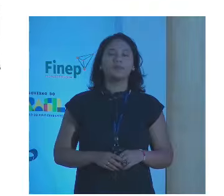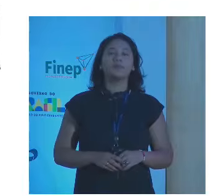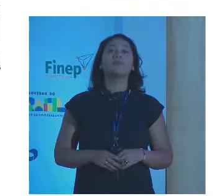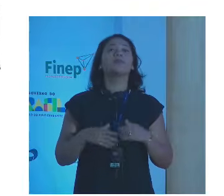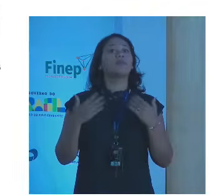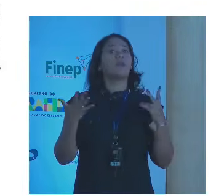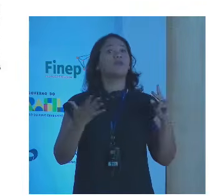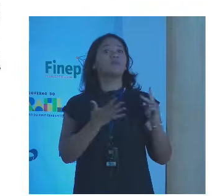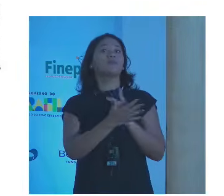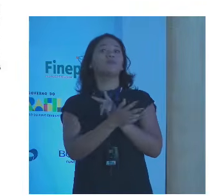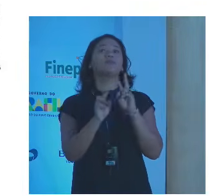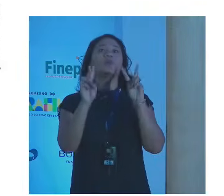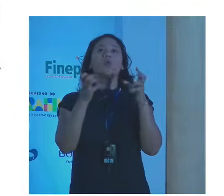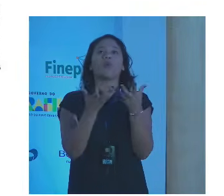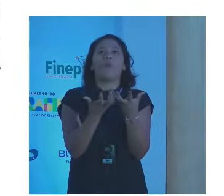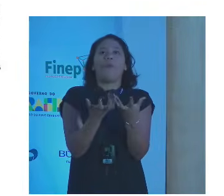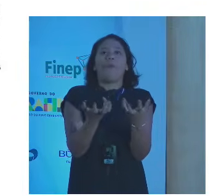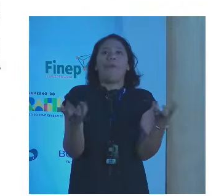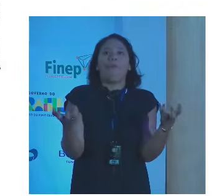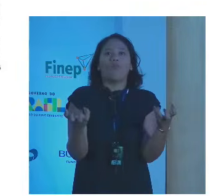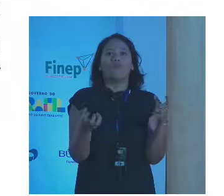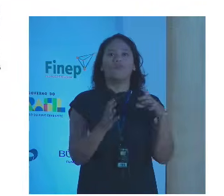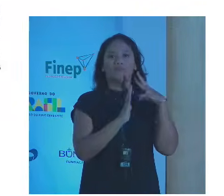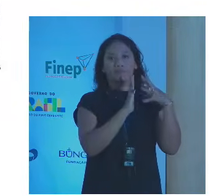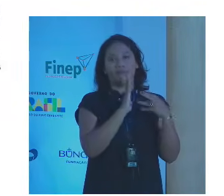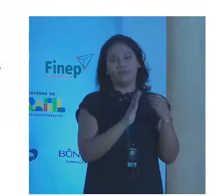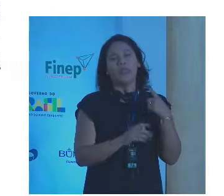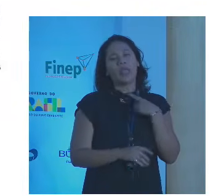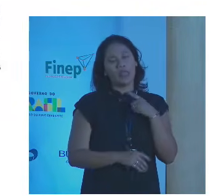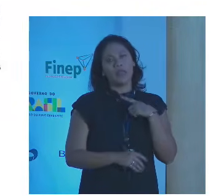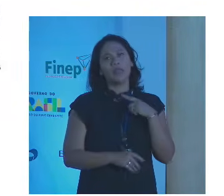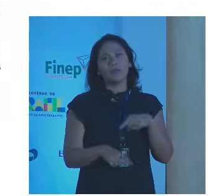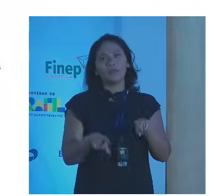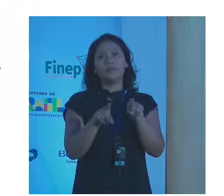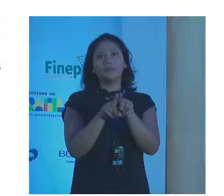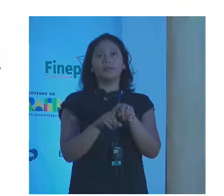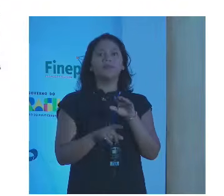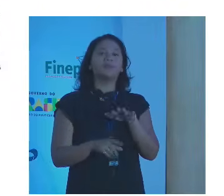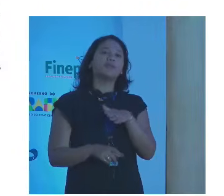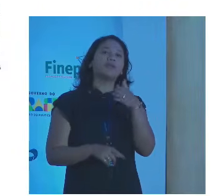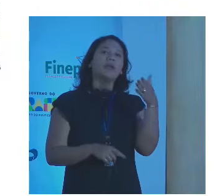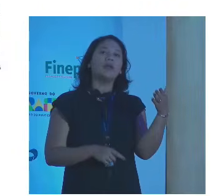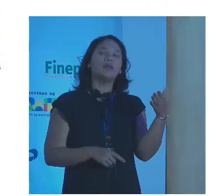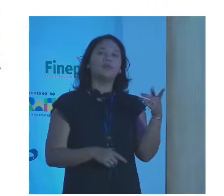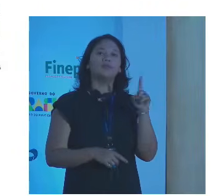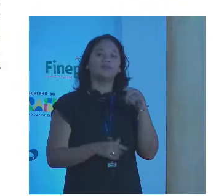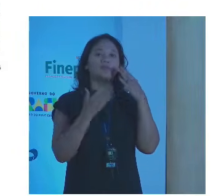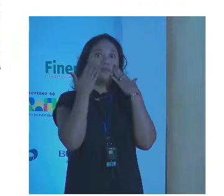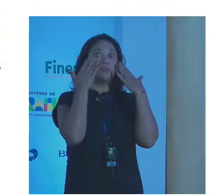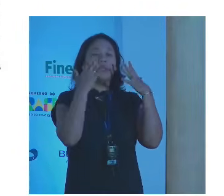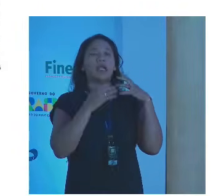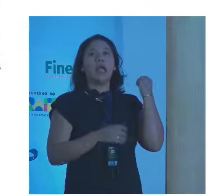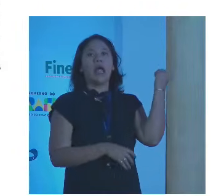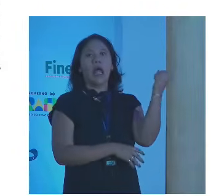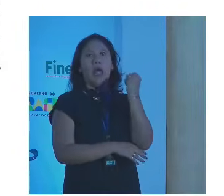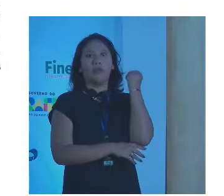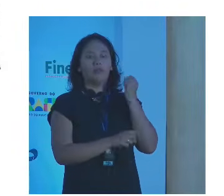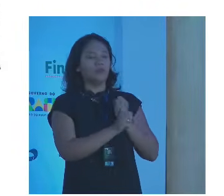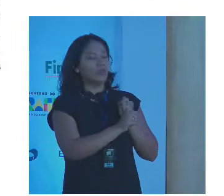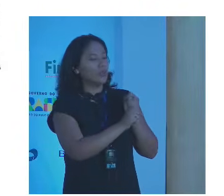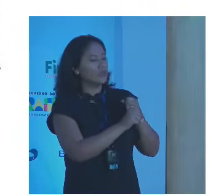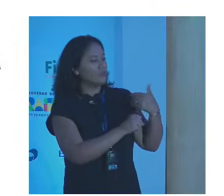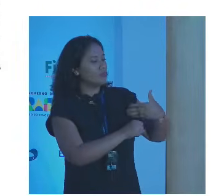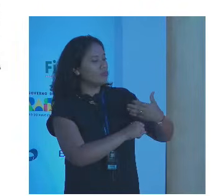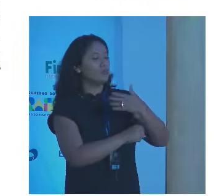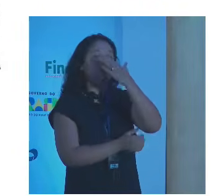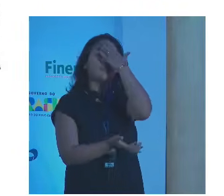A questão das secas, por exemplo, na Amazônia, né, isso tem ficado mais grave, né, nos últimos anos.